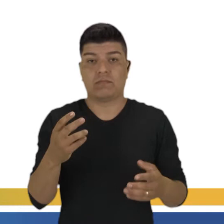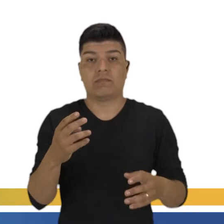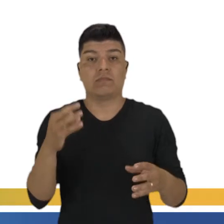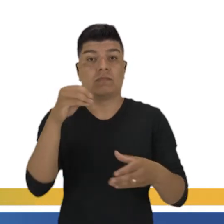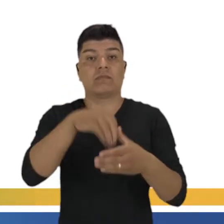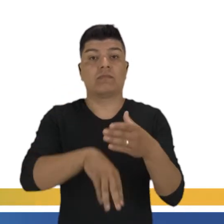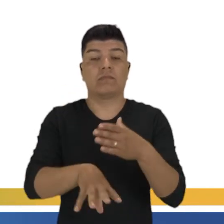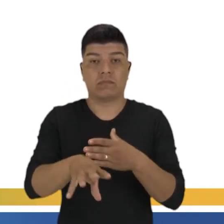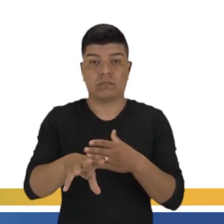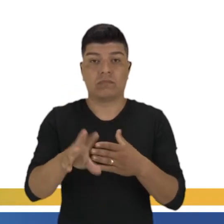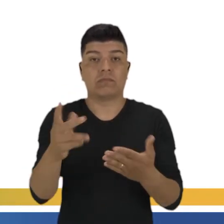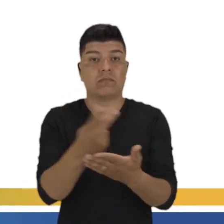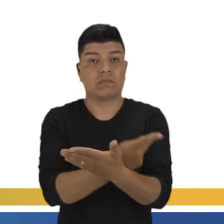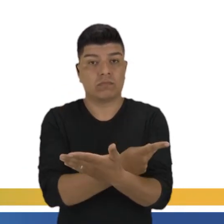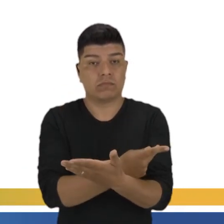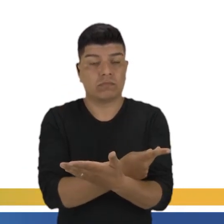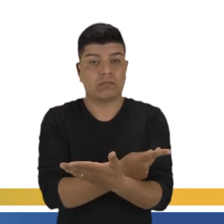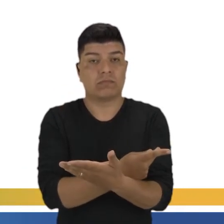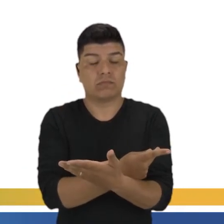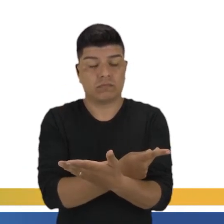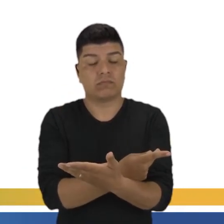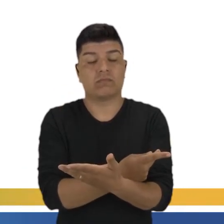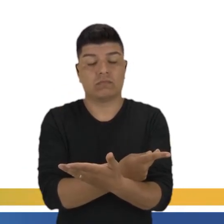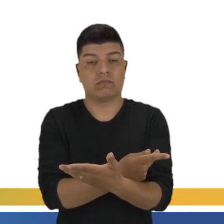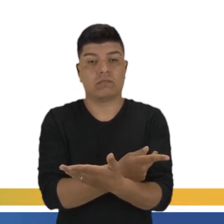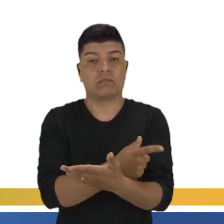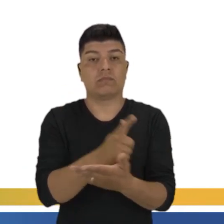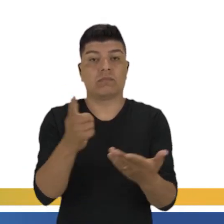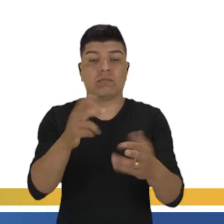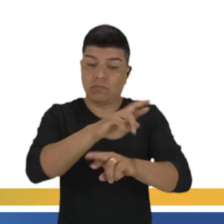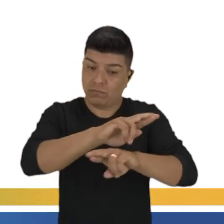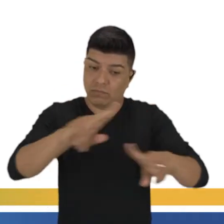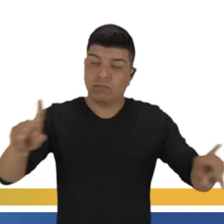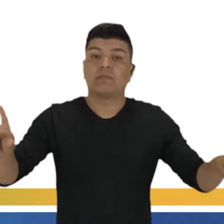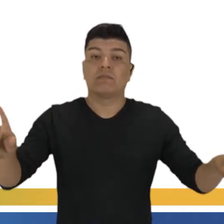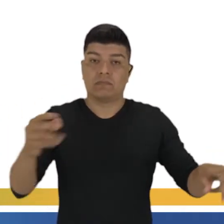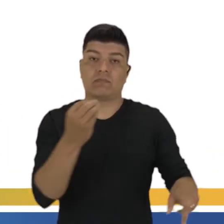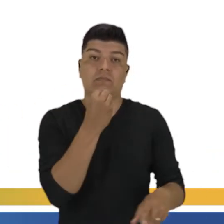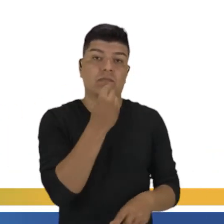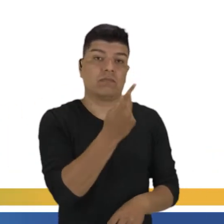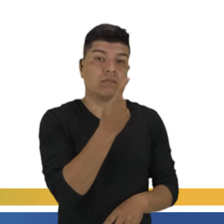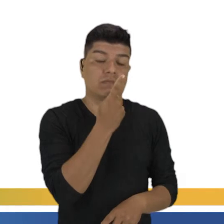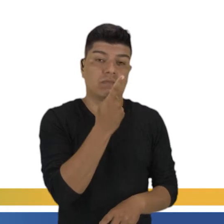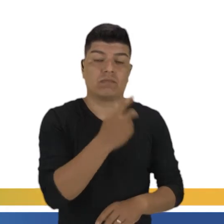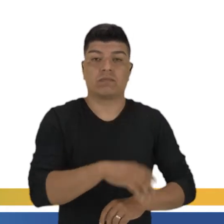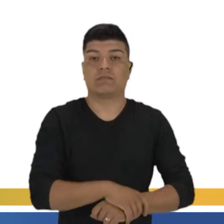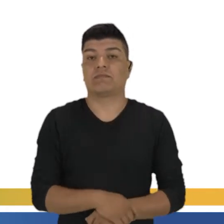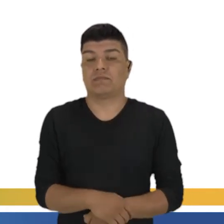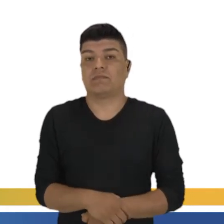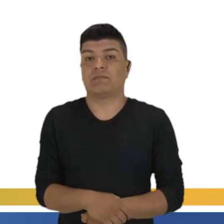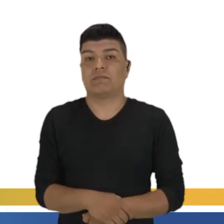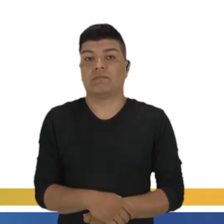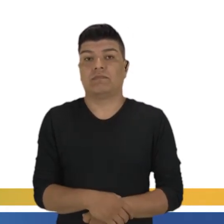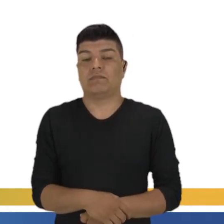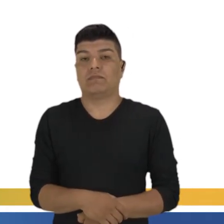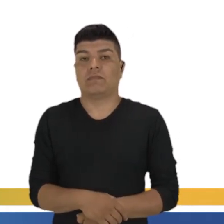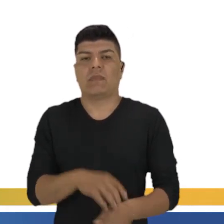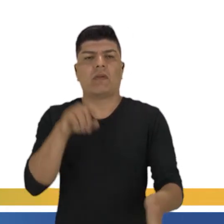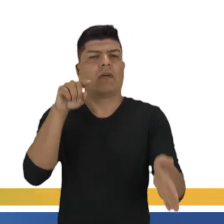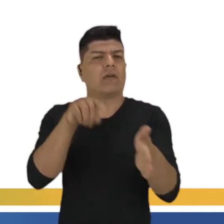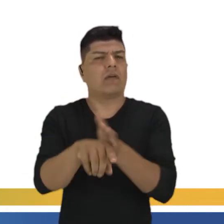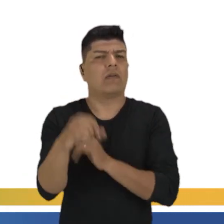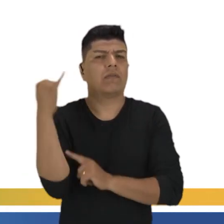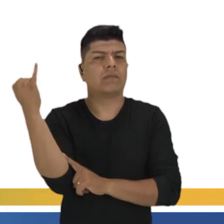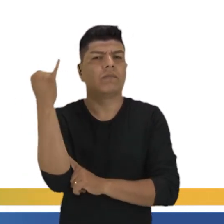dentro dessa situação que acontece a grandeza inversamente proporcional. Mas aí vem a grande